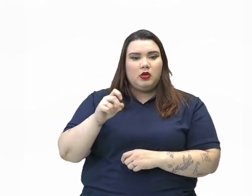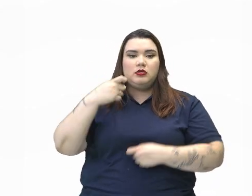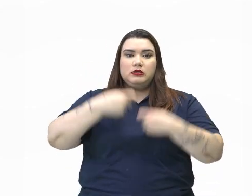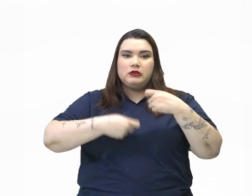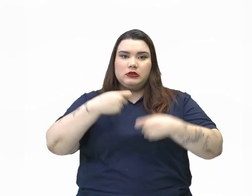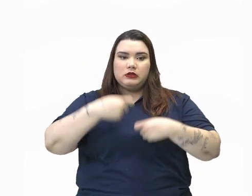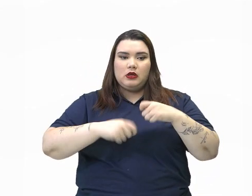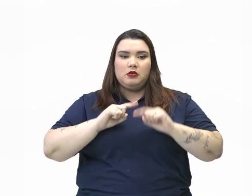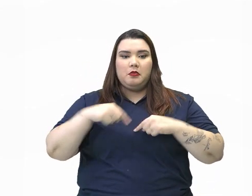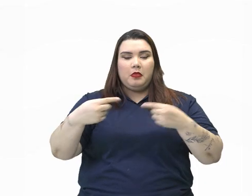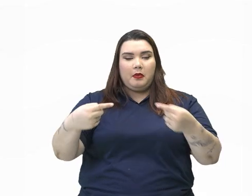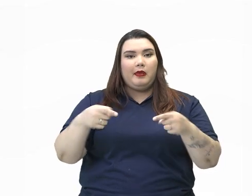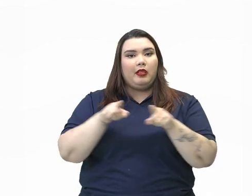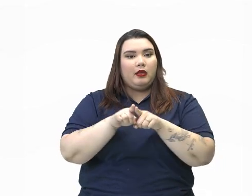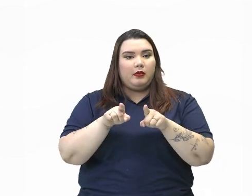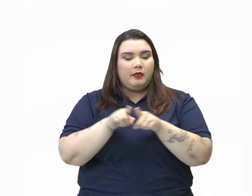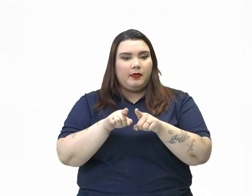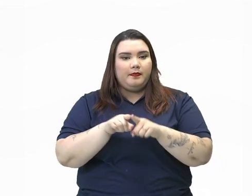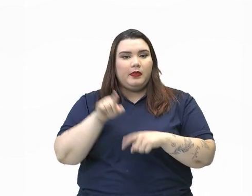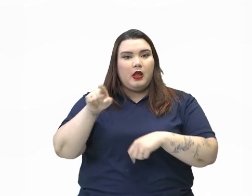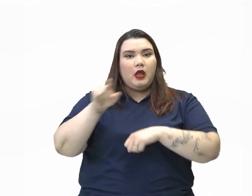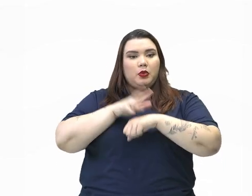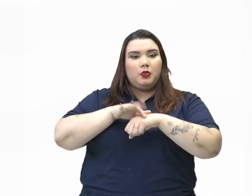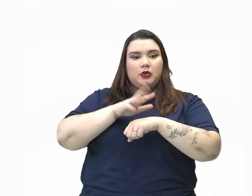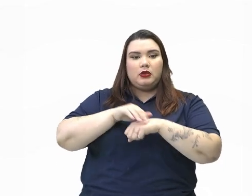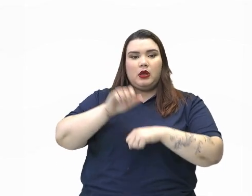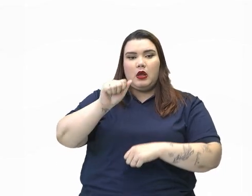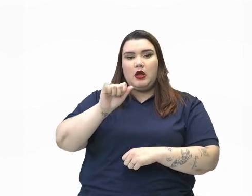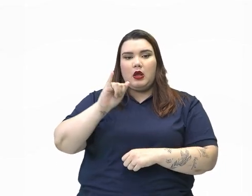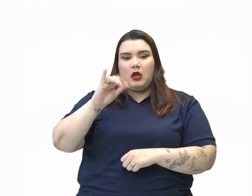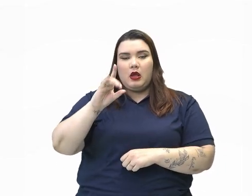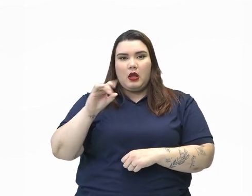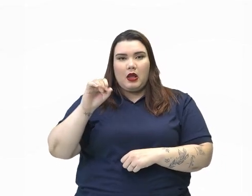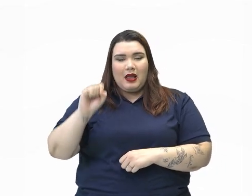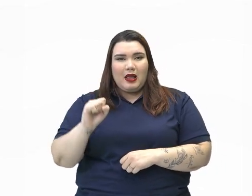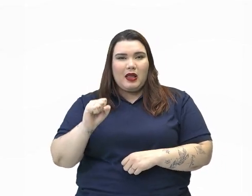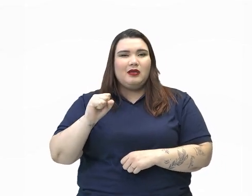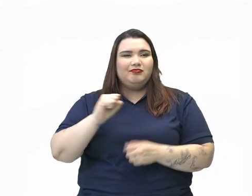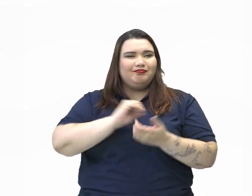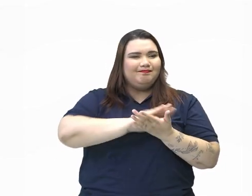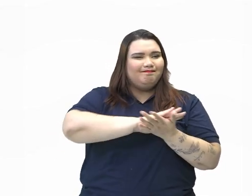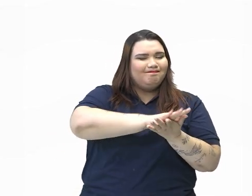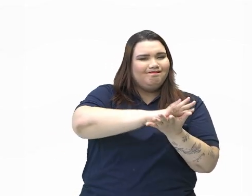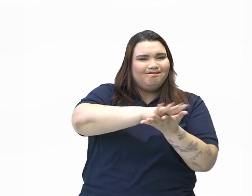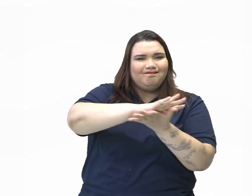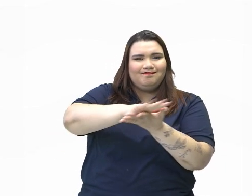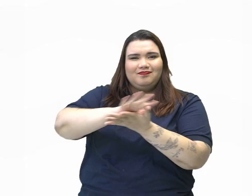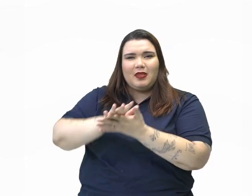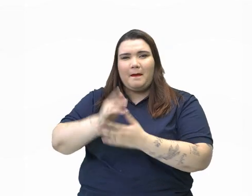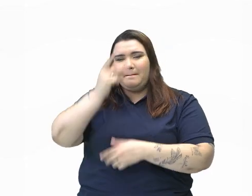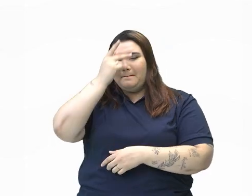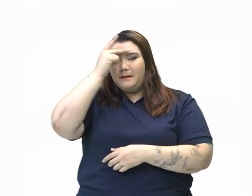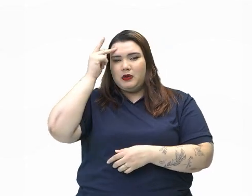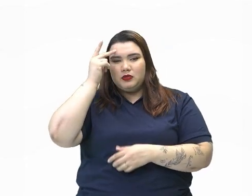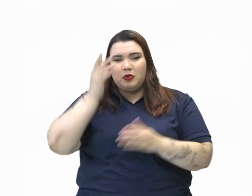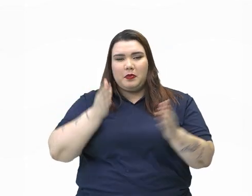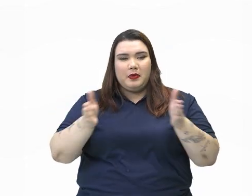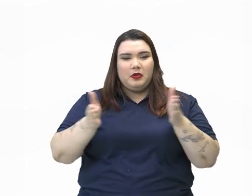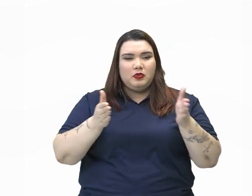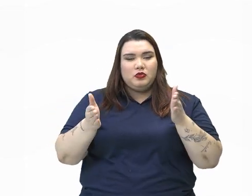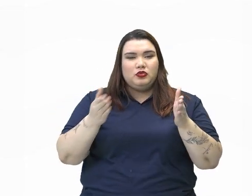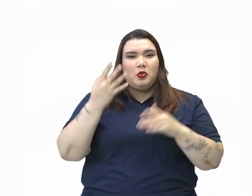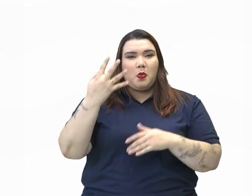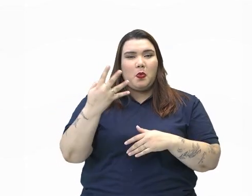sexualmente transmissível. E a AIDS, gente, ela é uma doença que dizimou milhares de vidas ao longo de pouco mais de 4